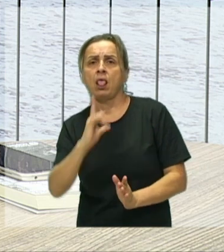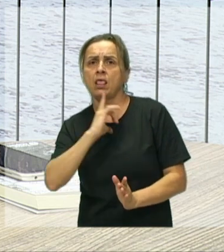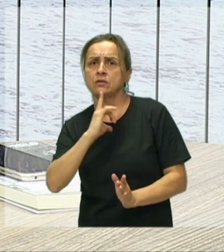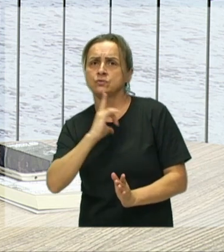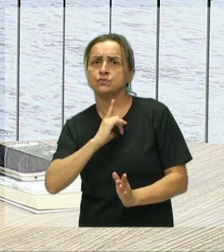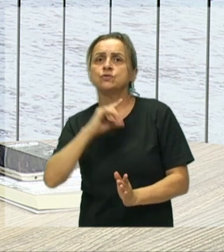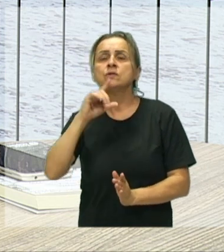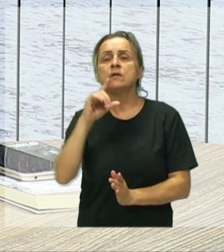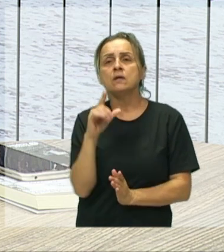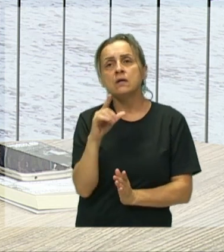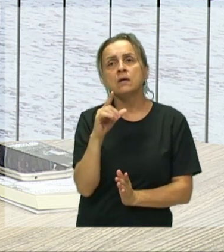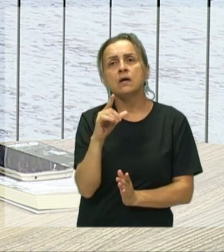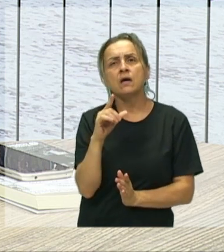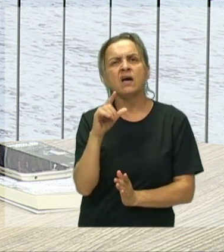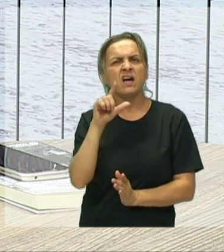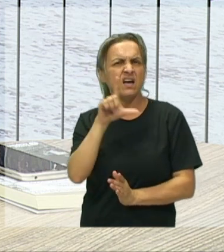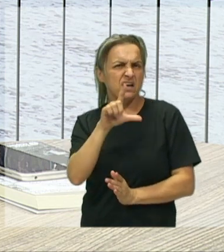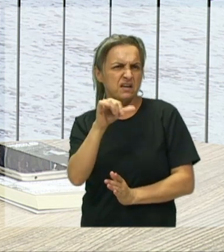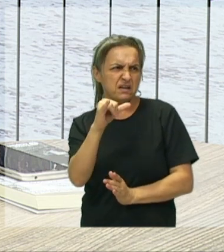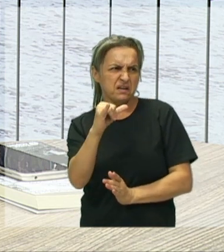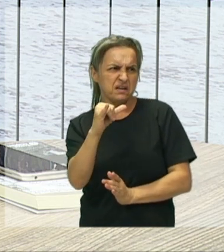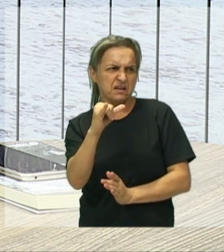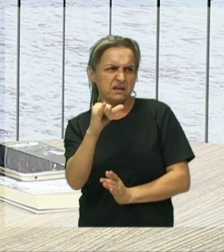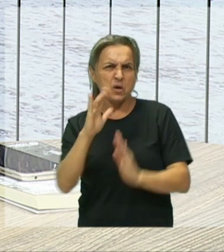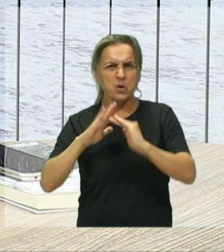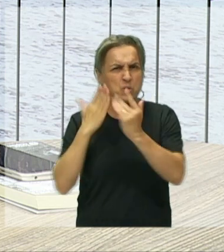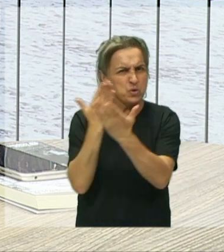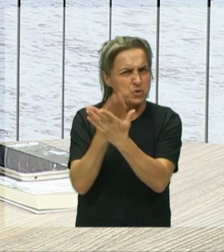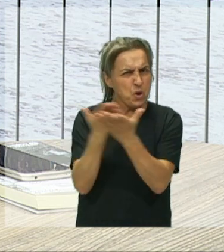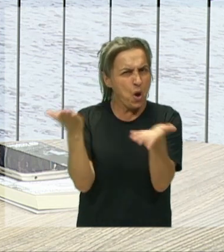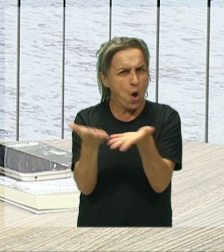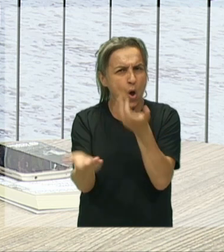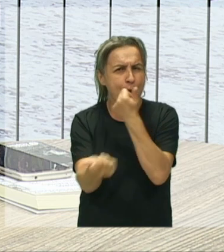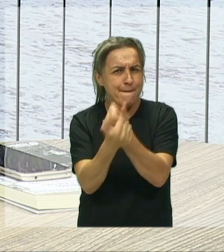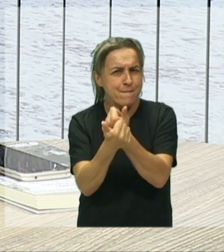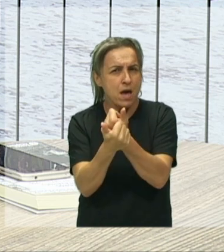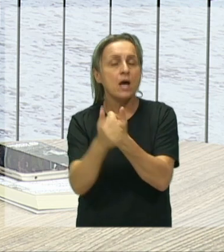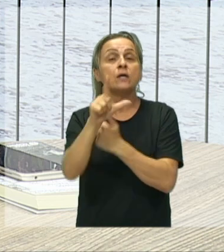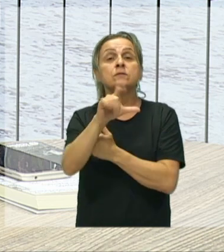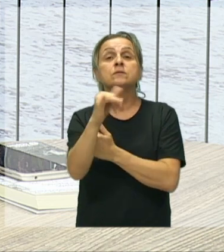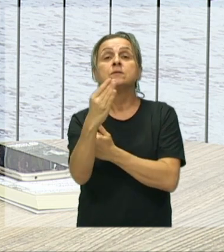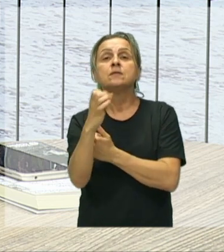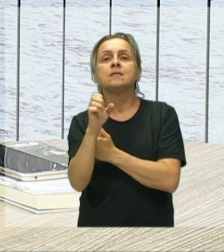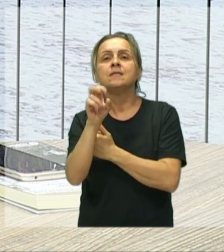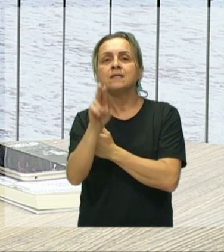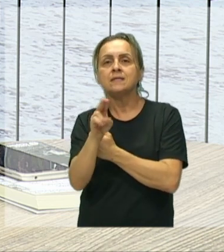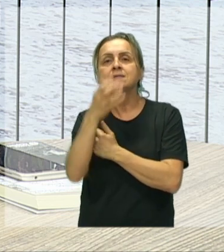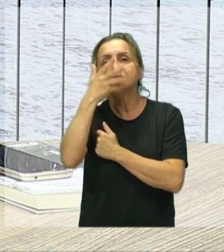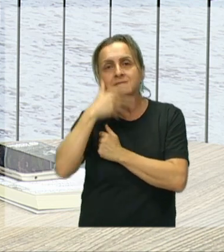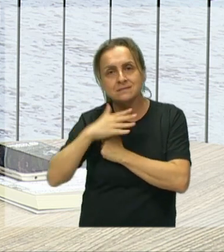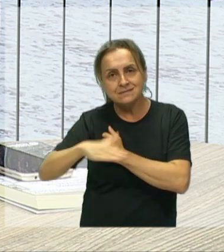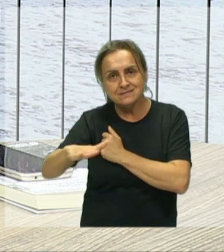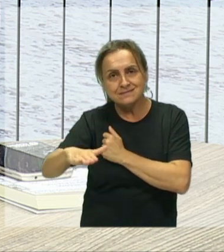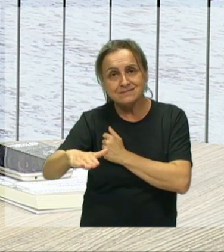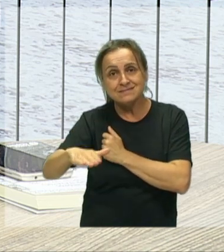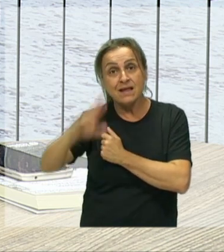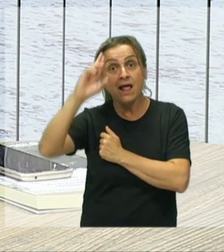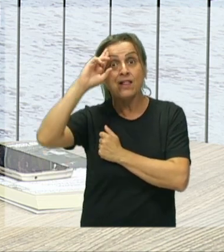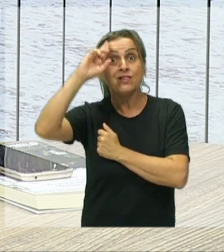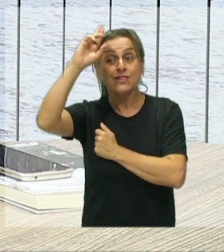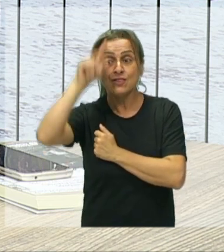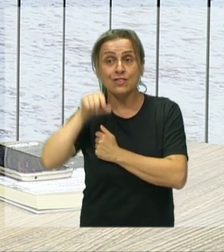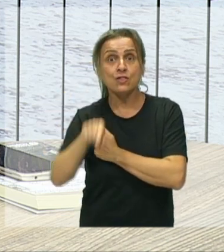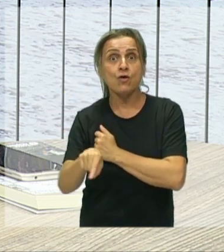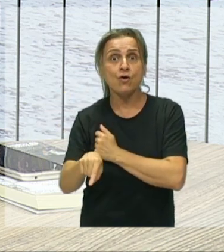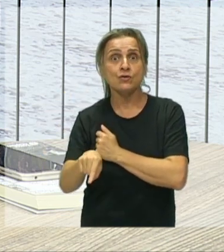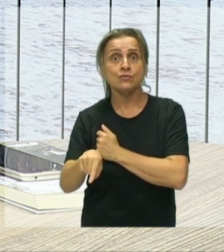liceu, hoje próximo de onde é o Colégio Salesiano, chamado Liceu Infantil. Ele era dono da escola